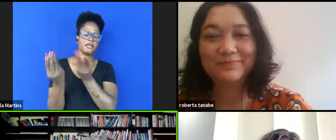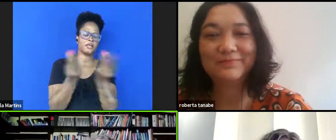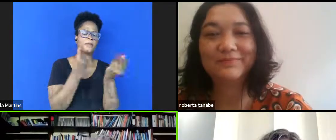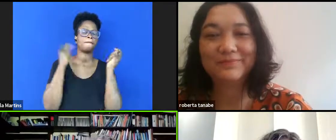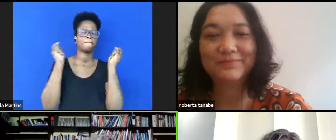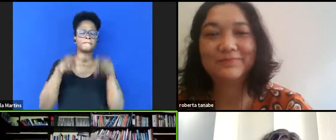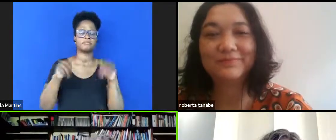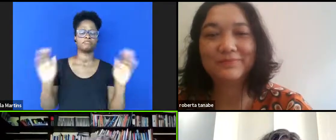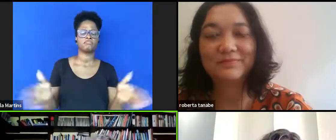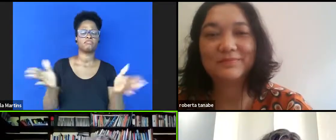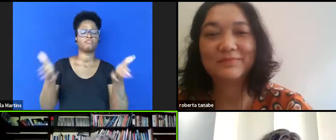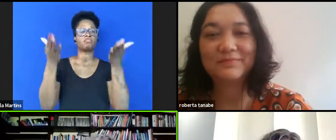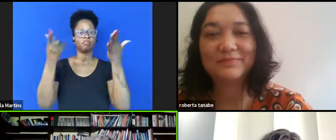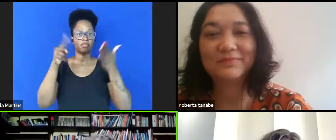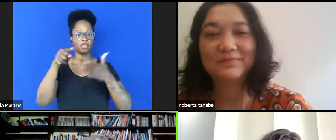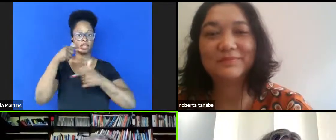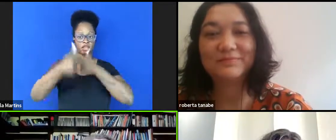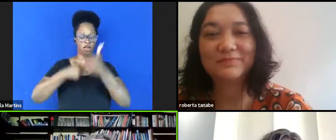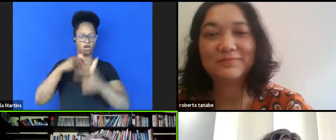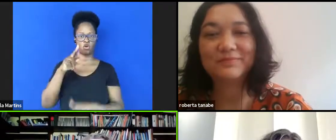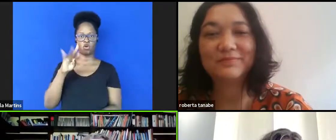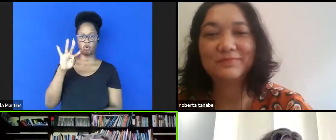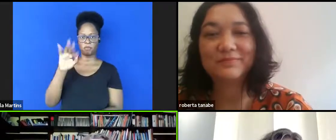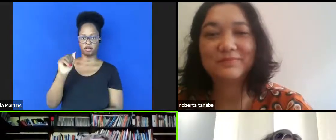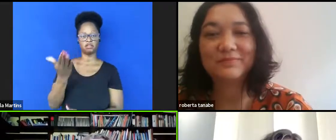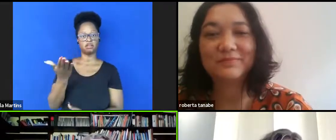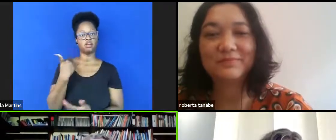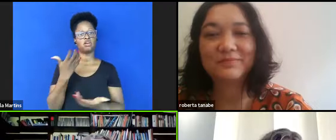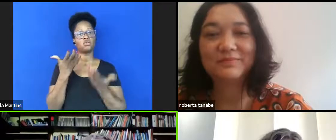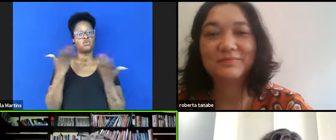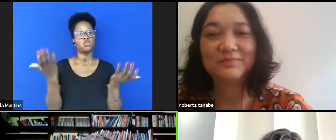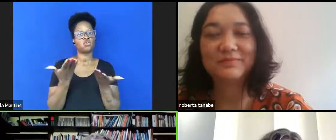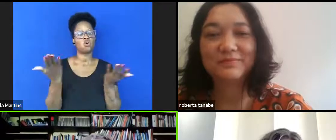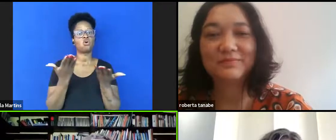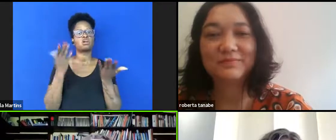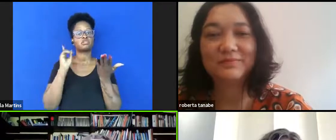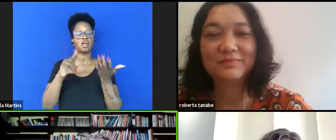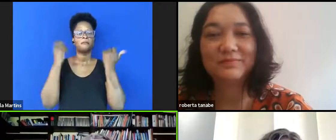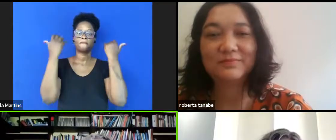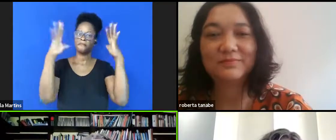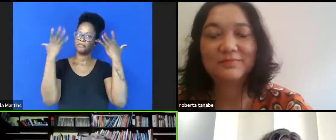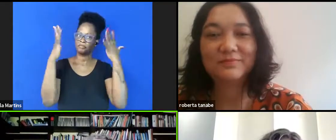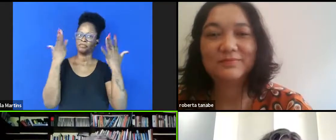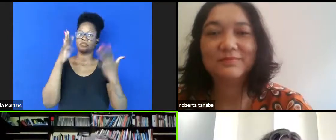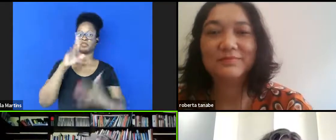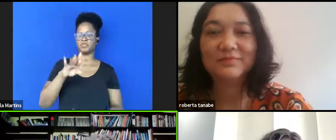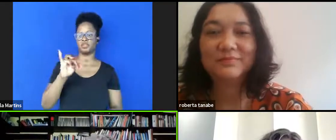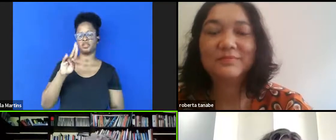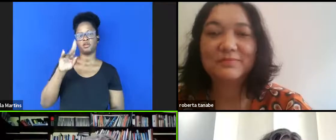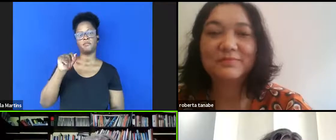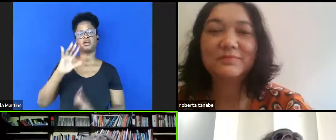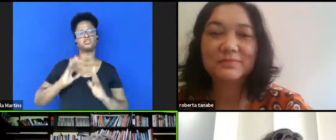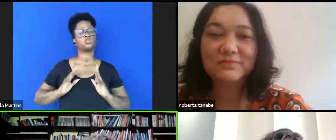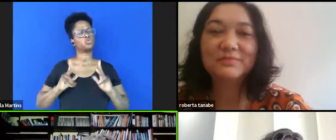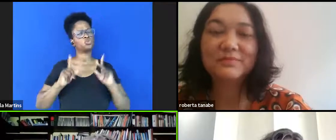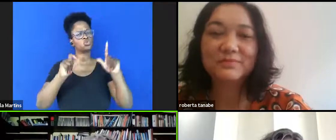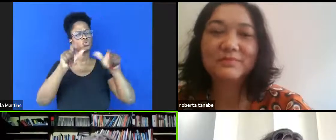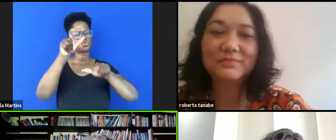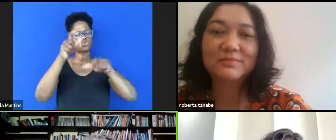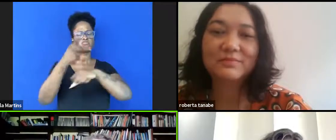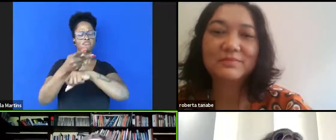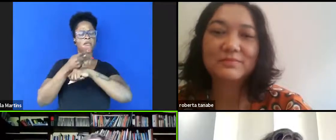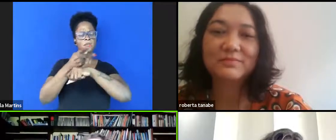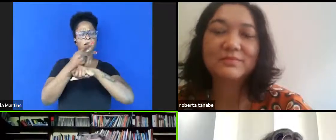brotou esse trabalho de Roberta. Então, eu quero estender os meus parabéns, não só a Roberta, mas a todos os premiados e premiadas